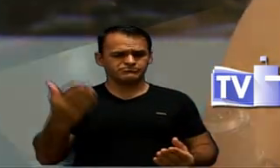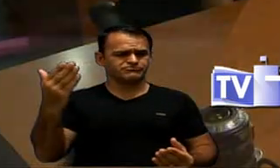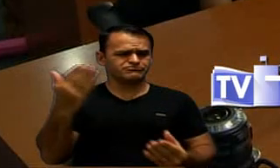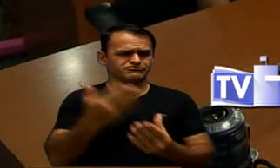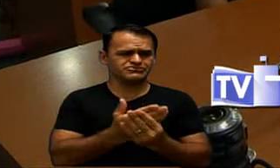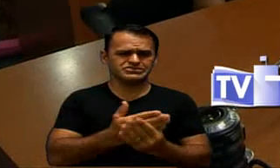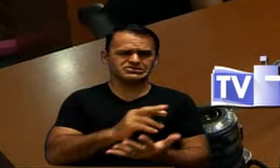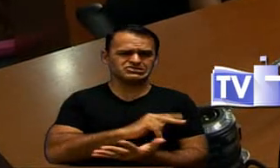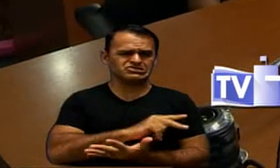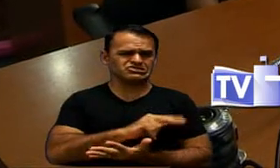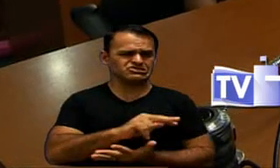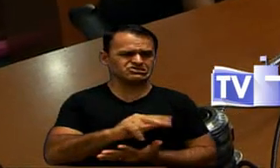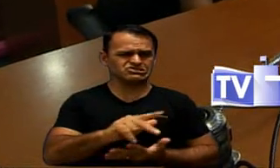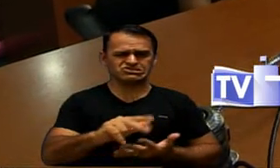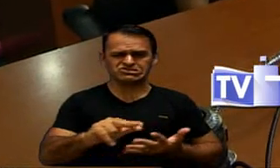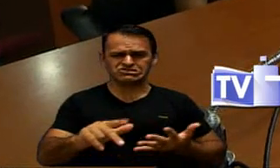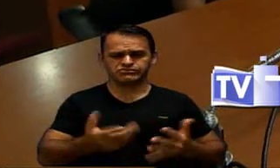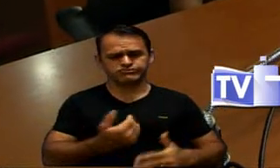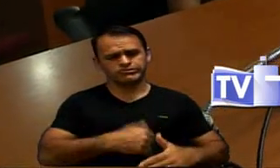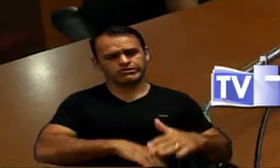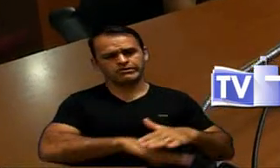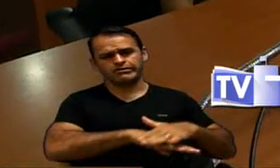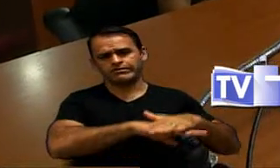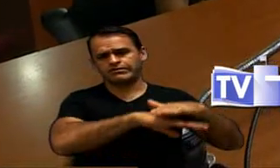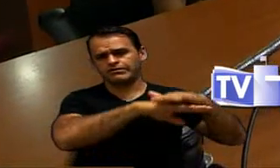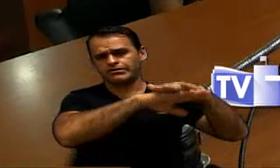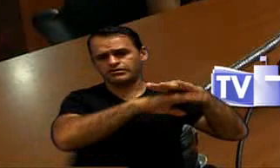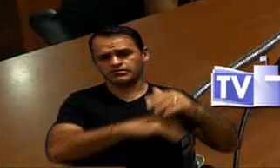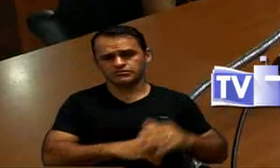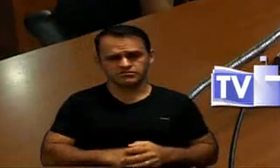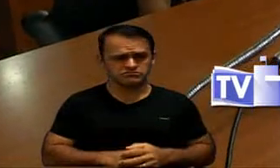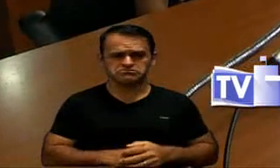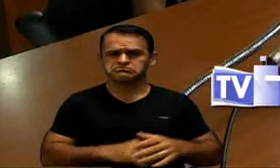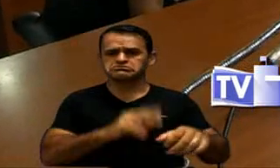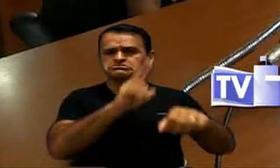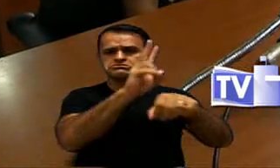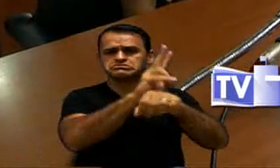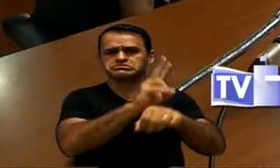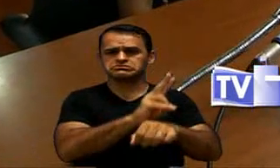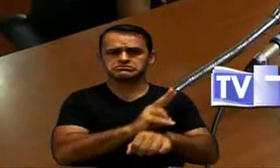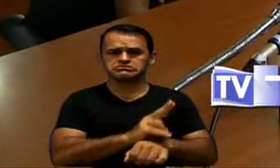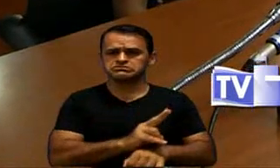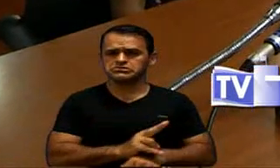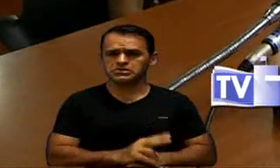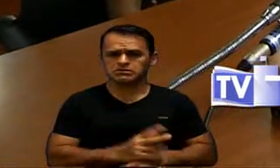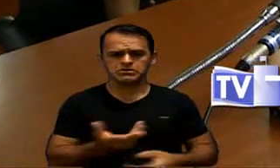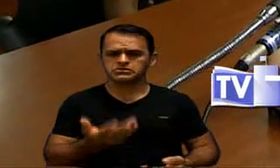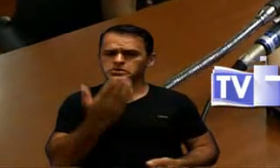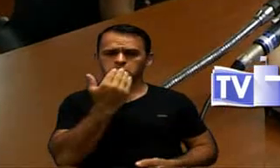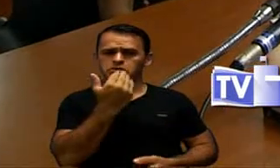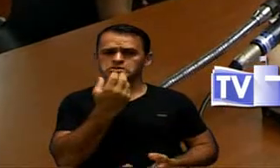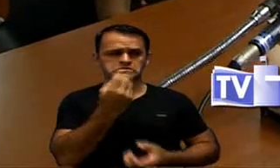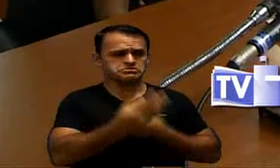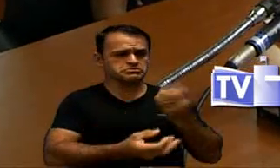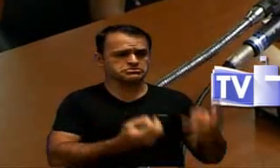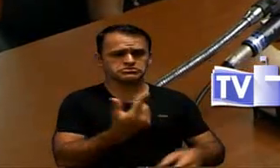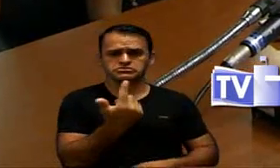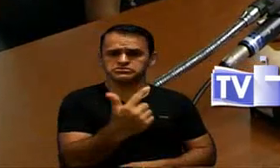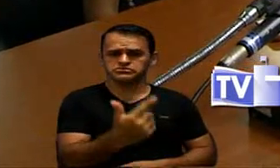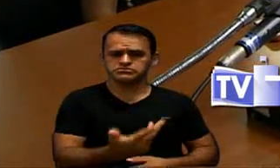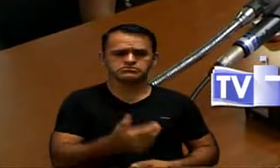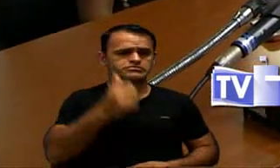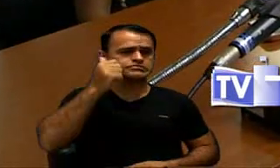fazer, manda tudo possível, guarda de filho. Aí você tem a protetiva, mas não tem como comer. E aí, o que a mulher